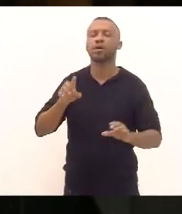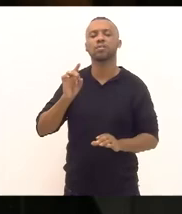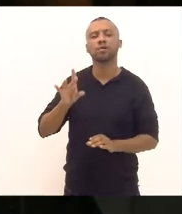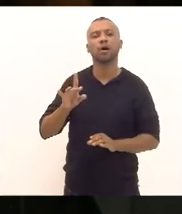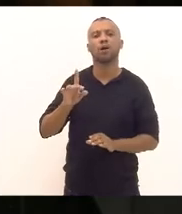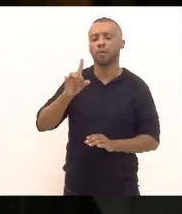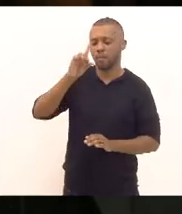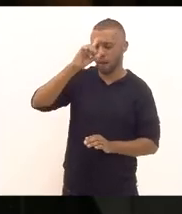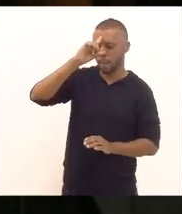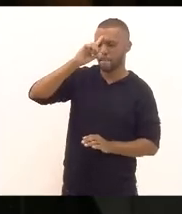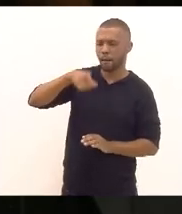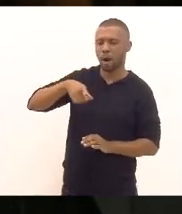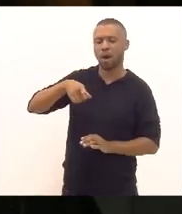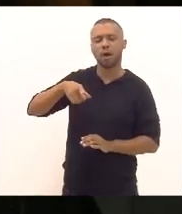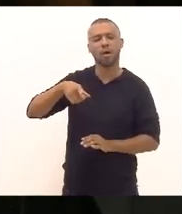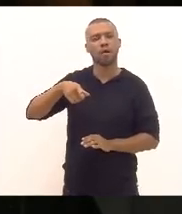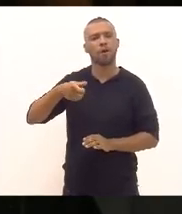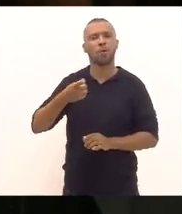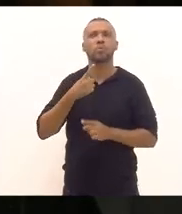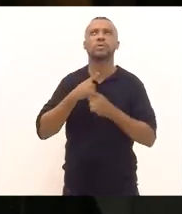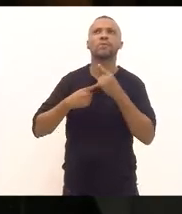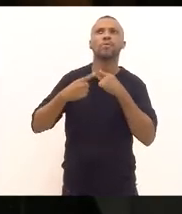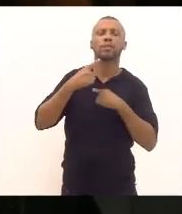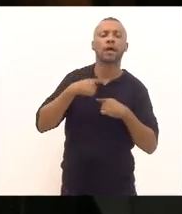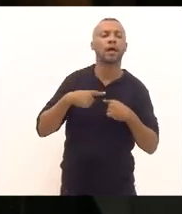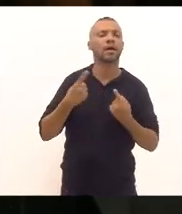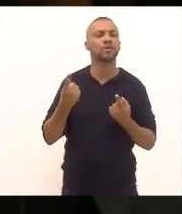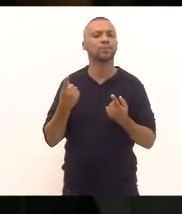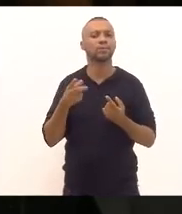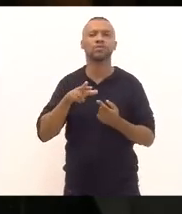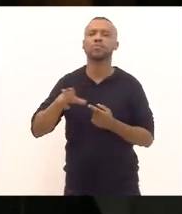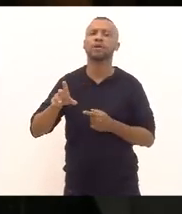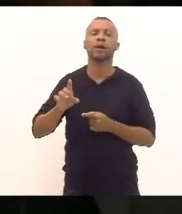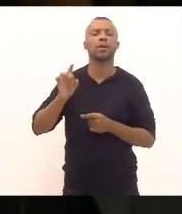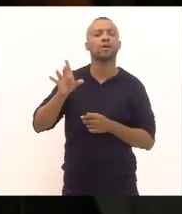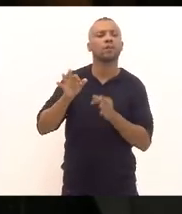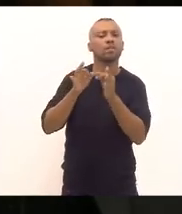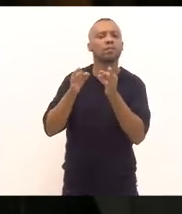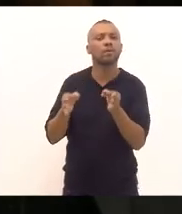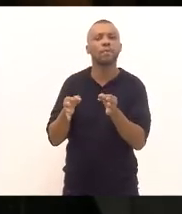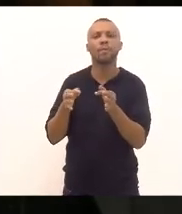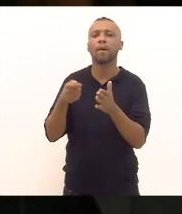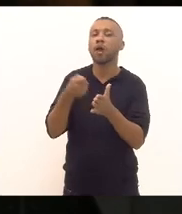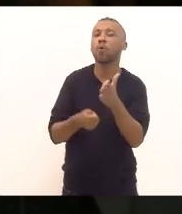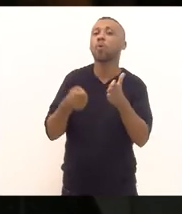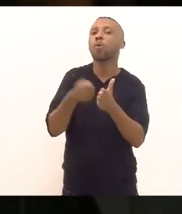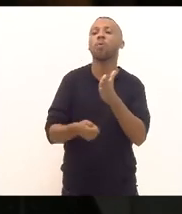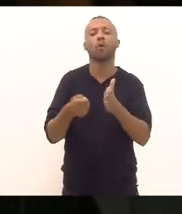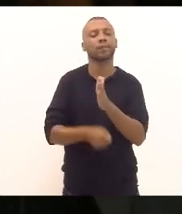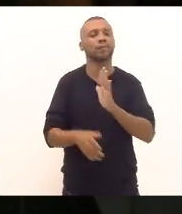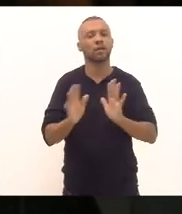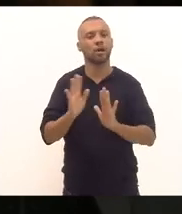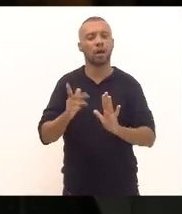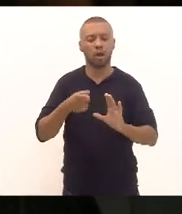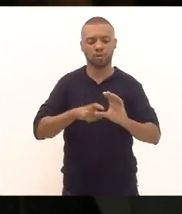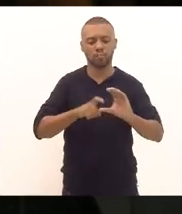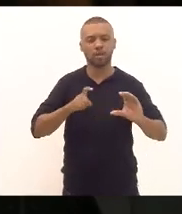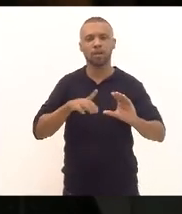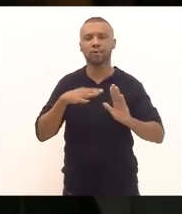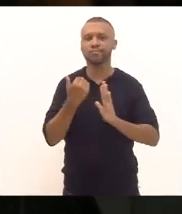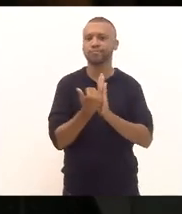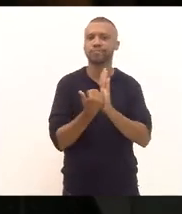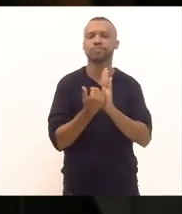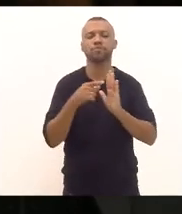uma palavra de ordem não é apenas um desejo não é apenas uma uma um objeto de luta autonomia o prefeito constitucional